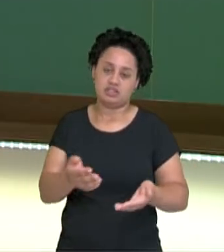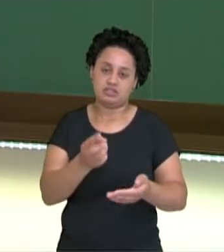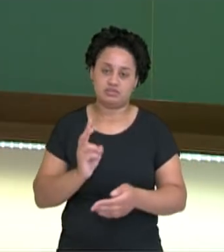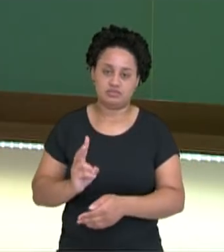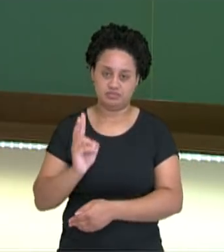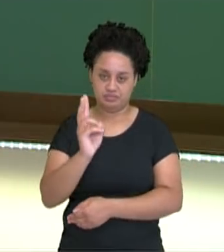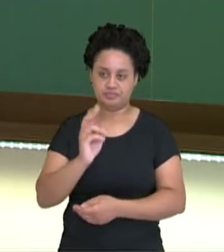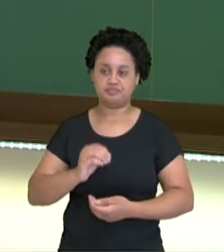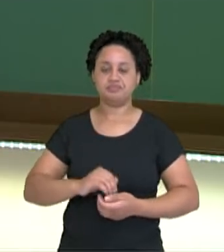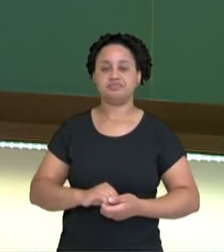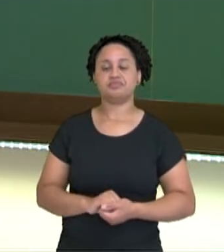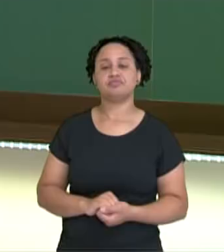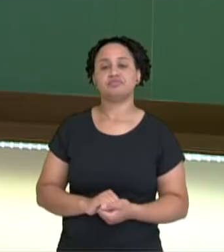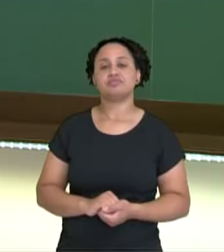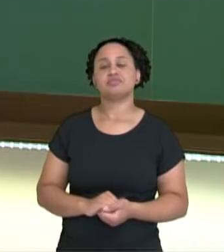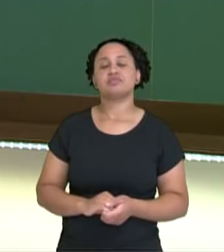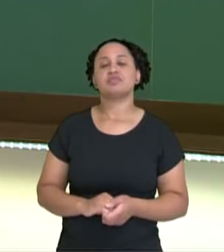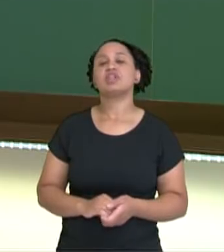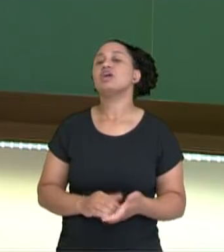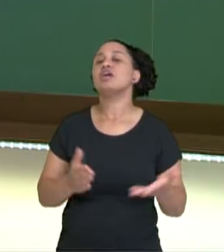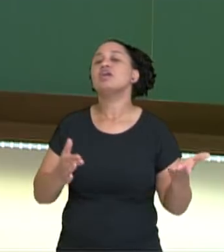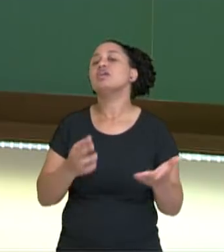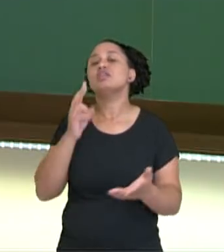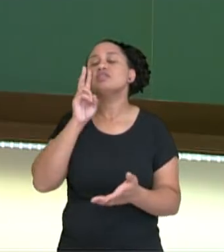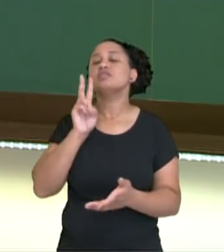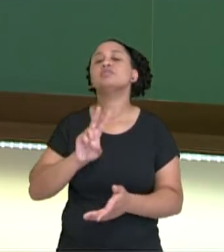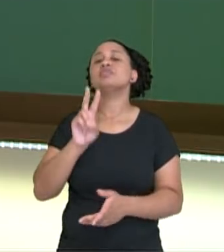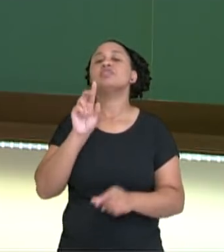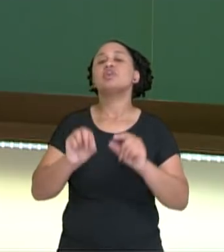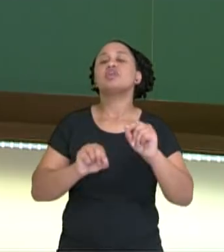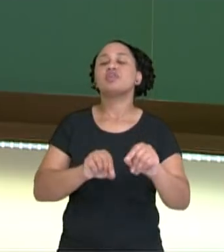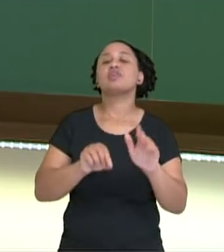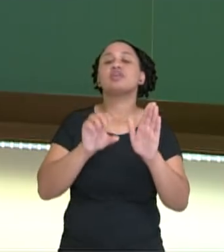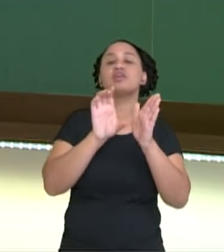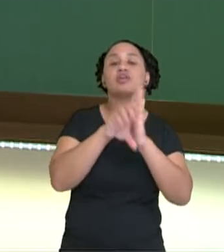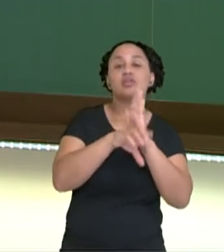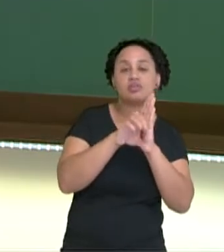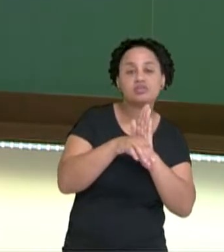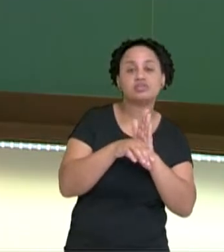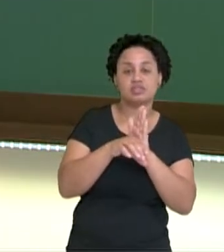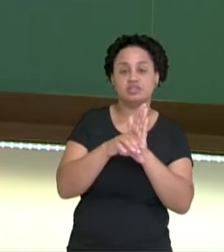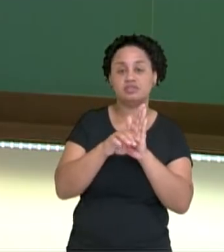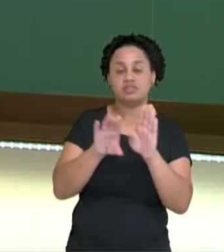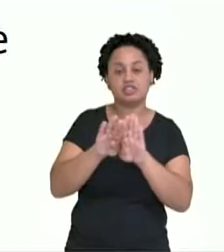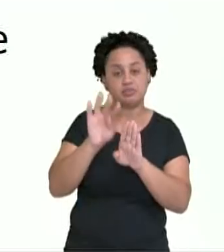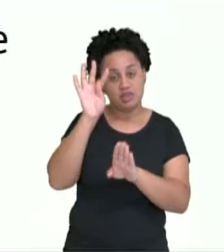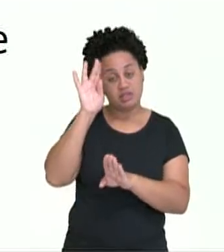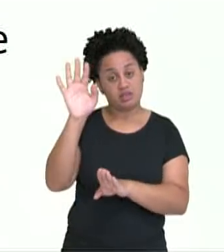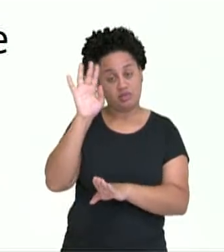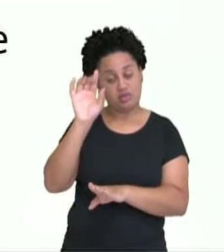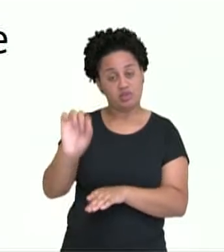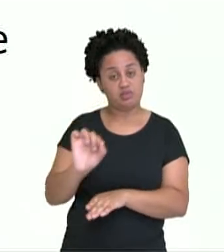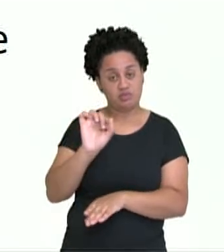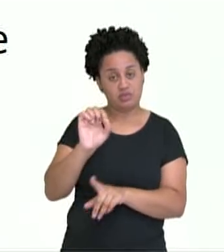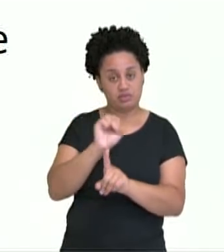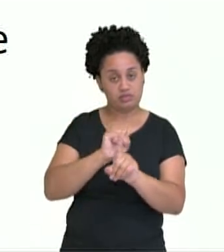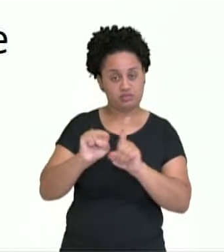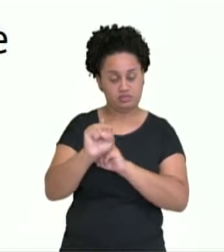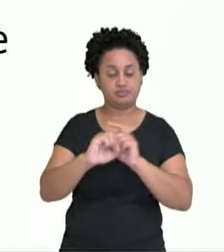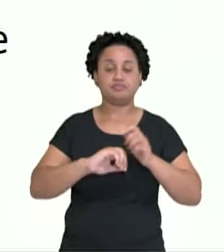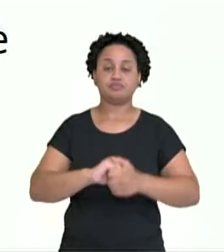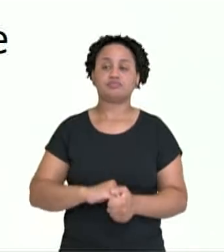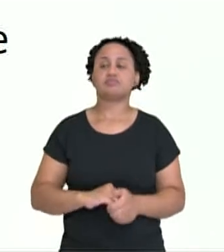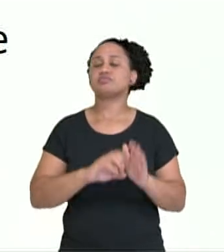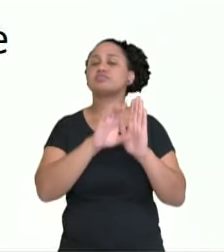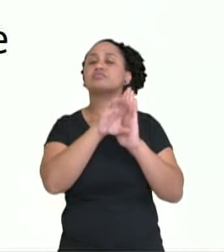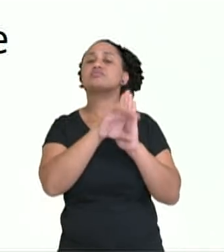sequência? Vamos ver então agora o conceito e teoria do que é a sociologia. O que são os conceitos e